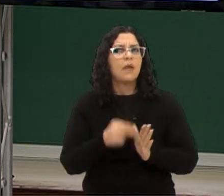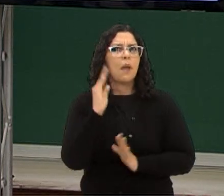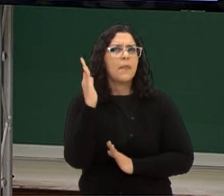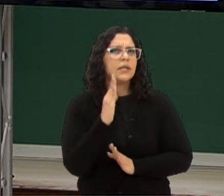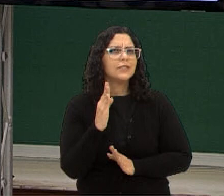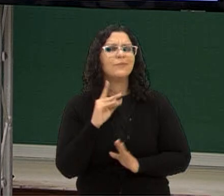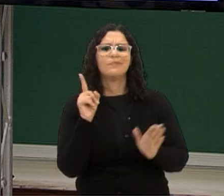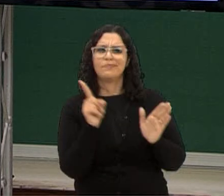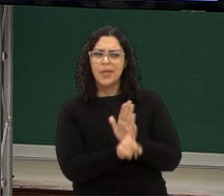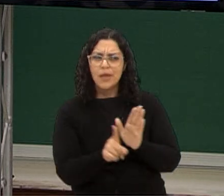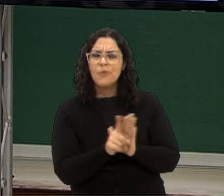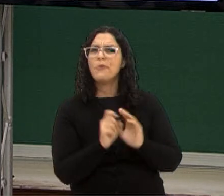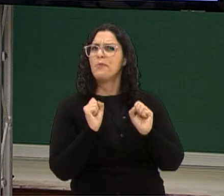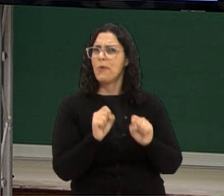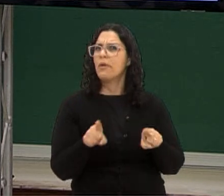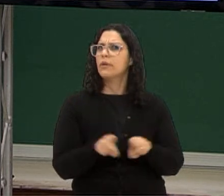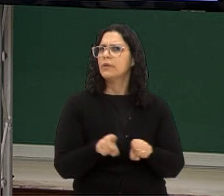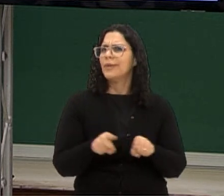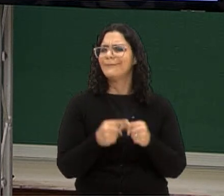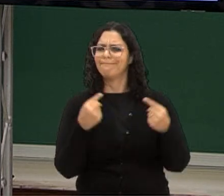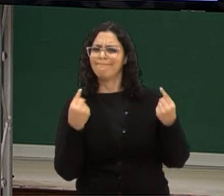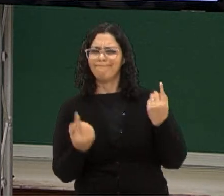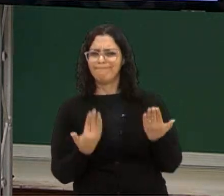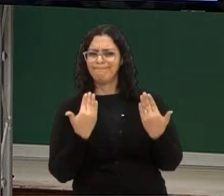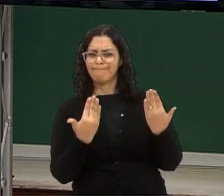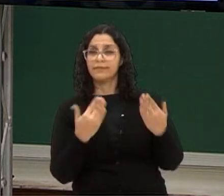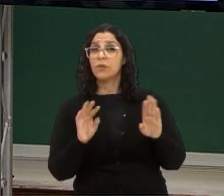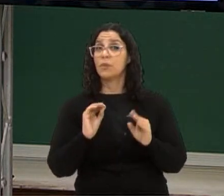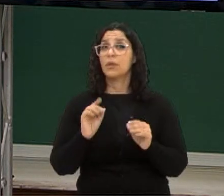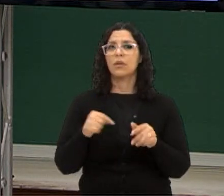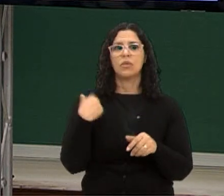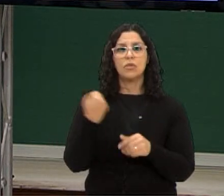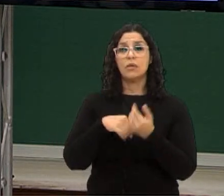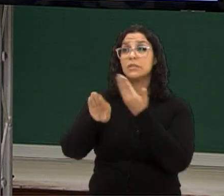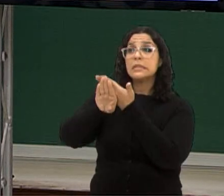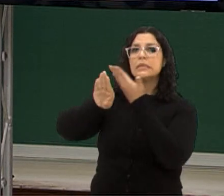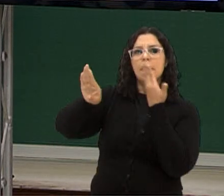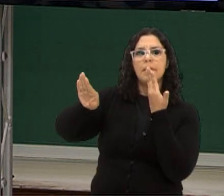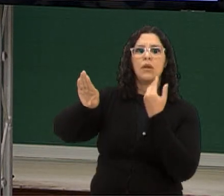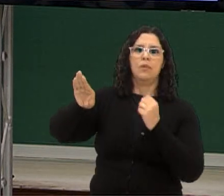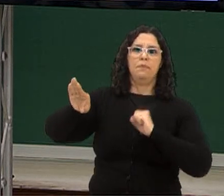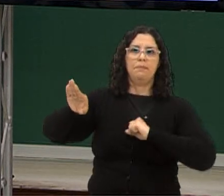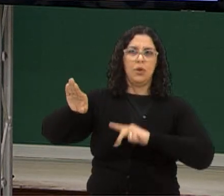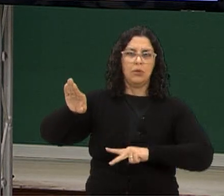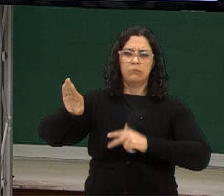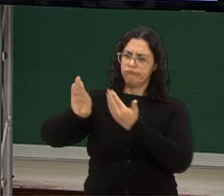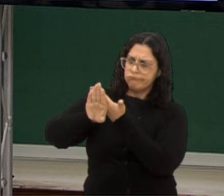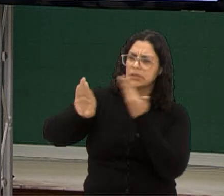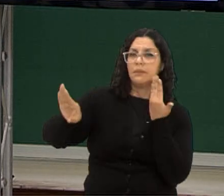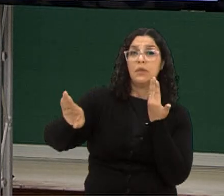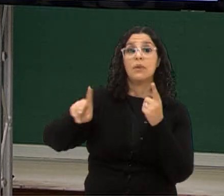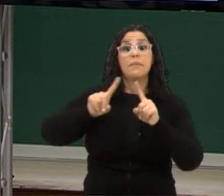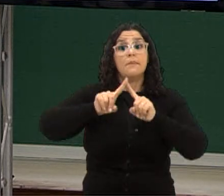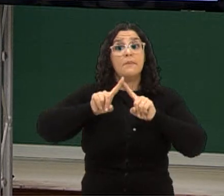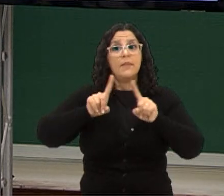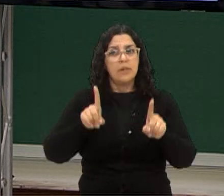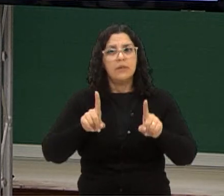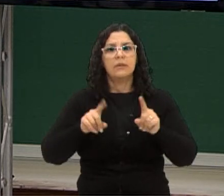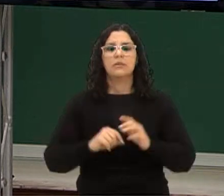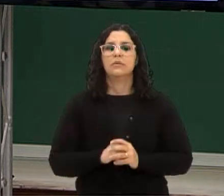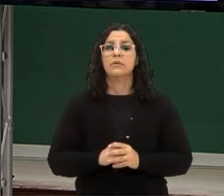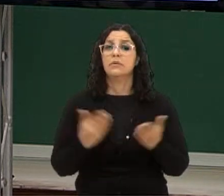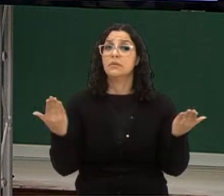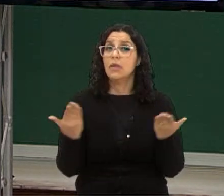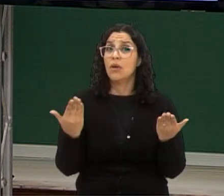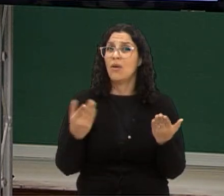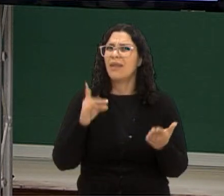ser questionada, ela deve ser questionada. Por quê? Houve uma separação política de Portugal. Porém, de